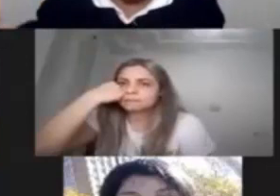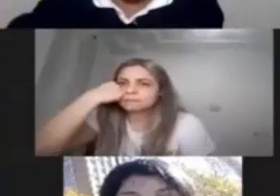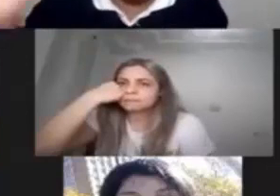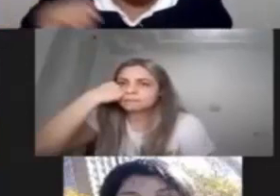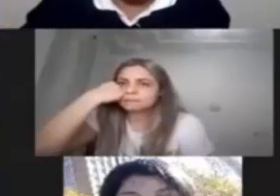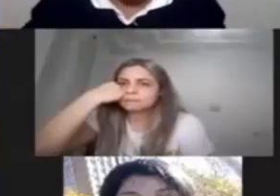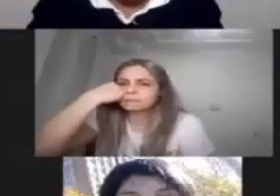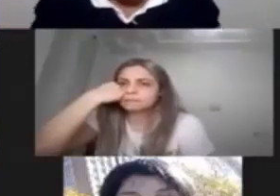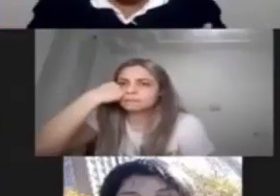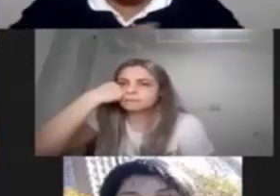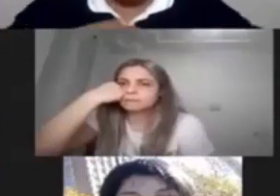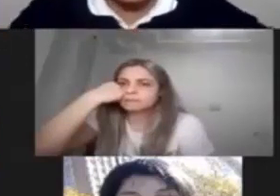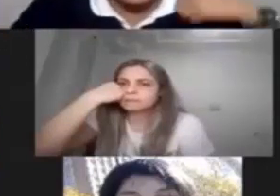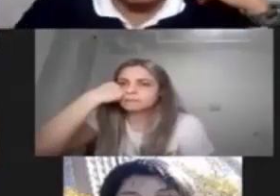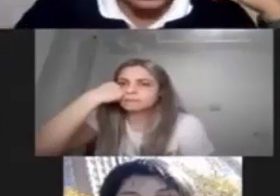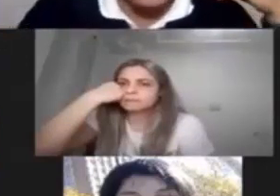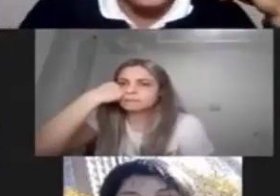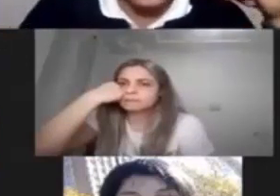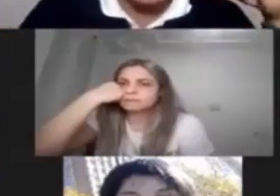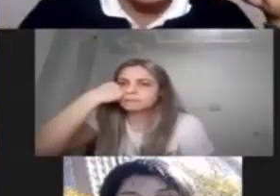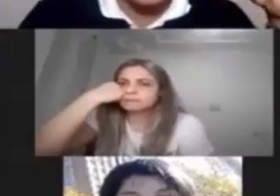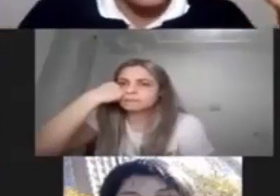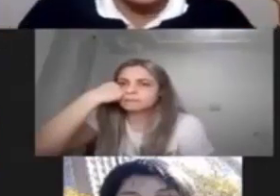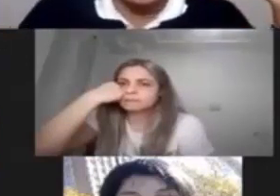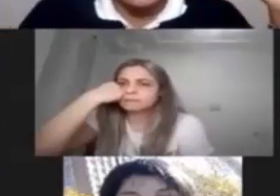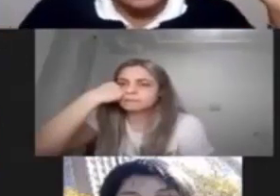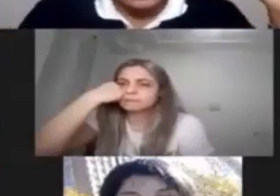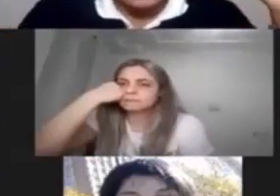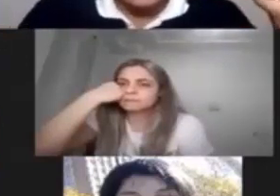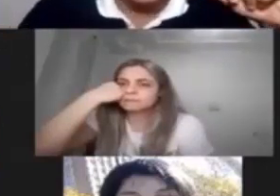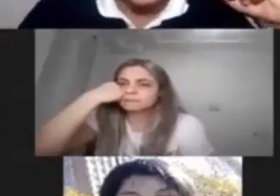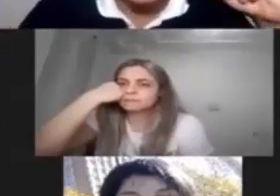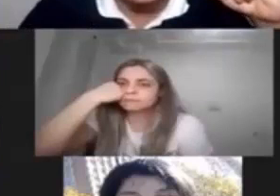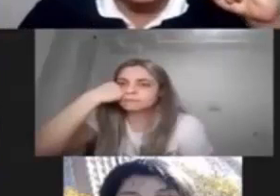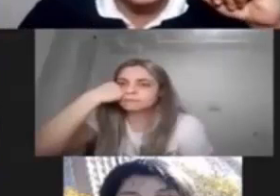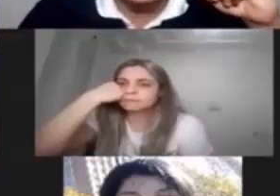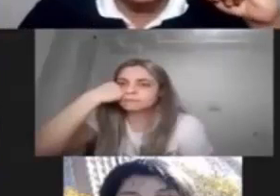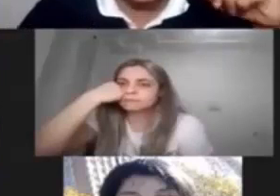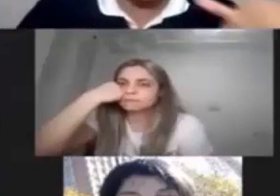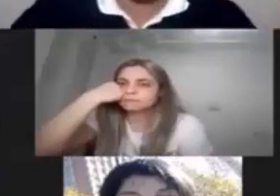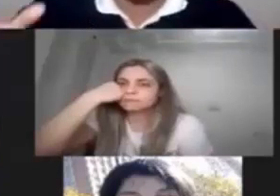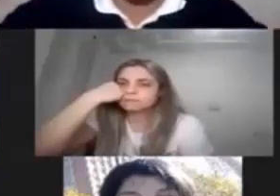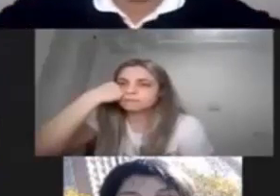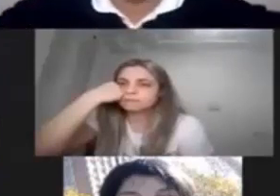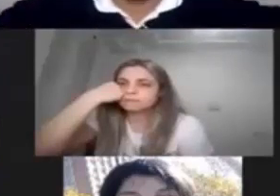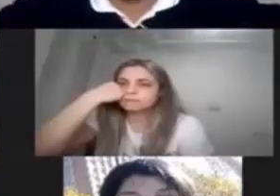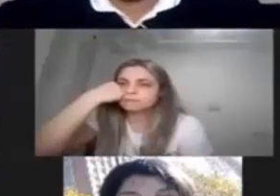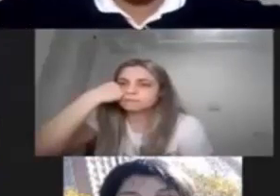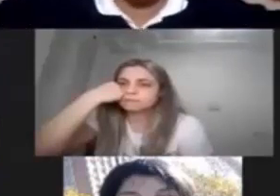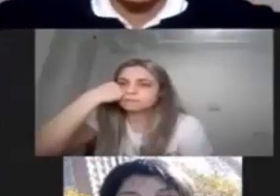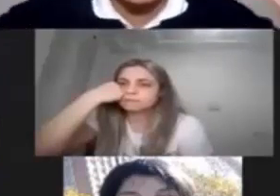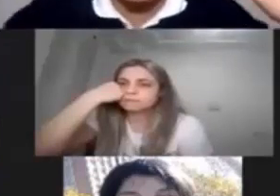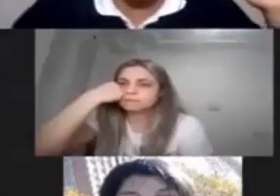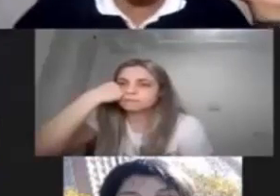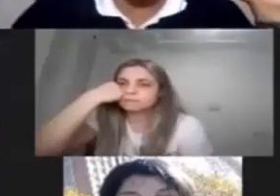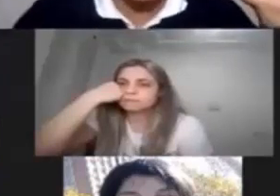Hades né? aos espíritos em prisão está lá proclamando ele não está ali anunciando quem quer ser salvo você quer